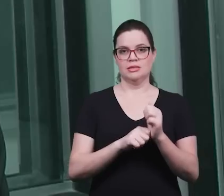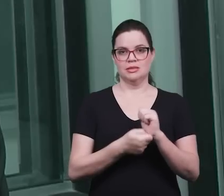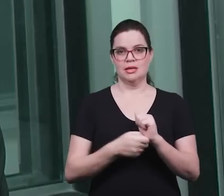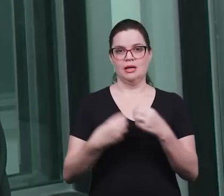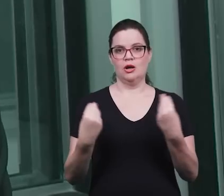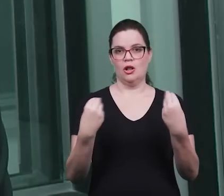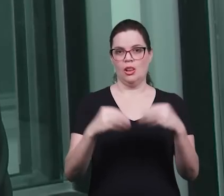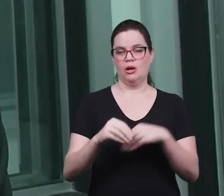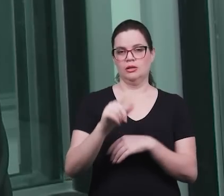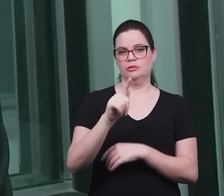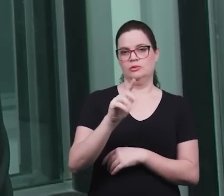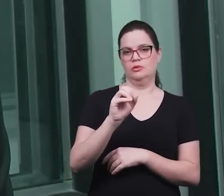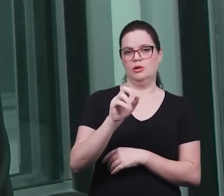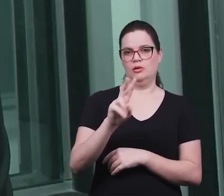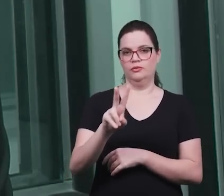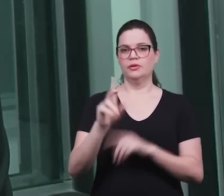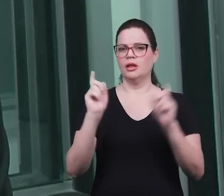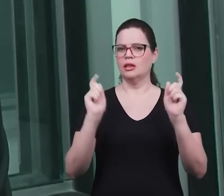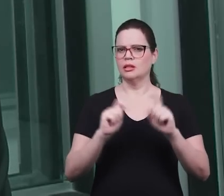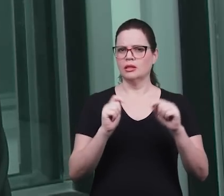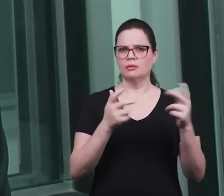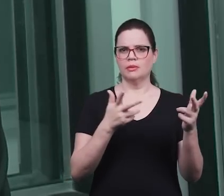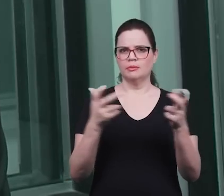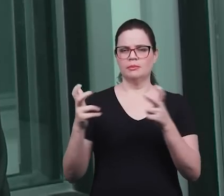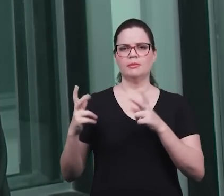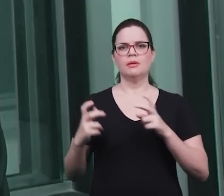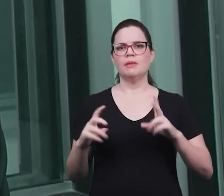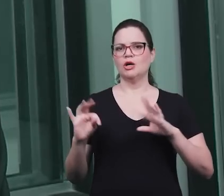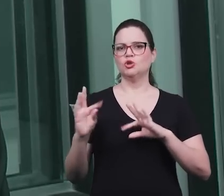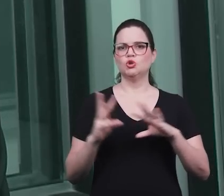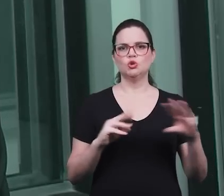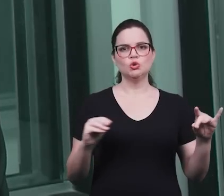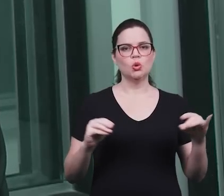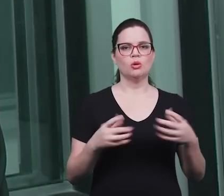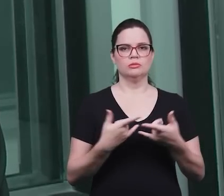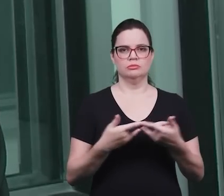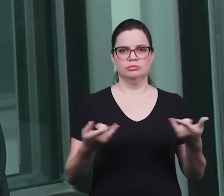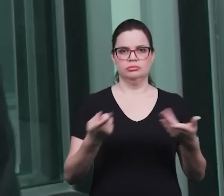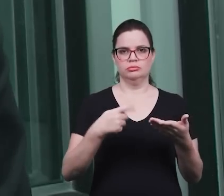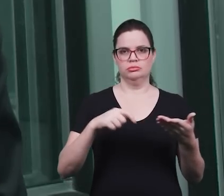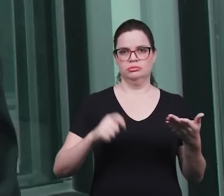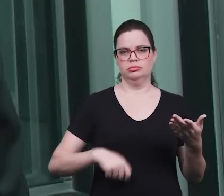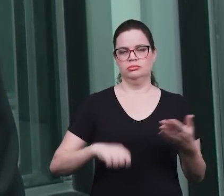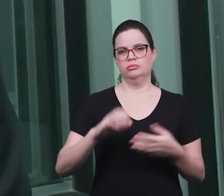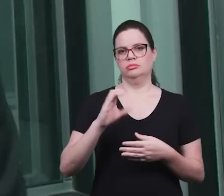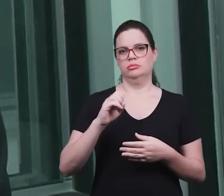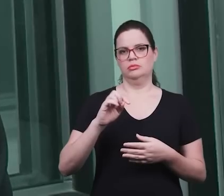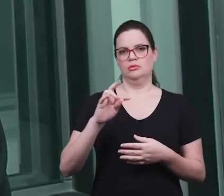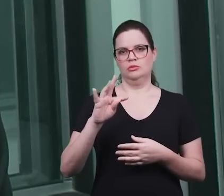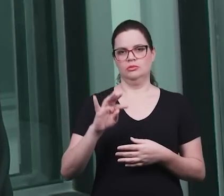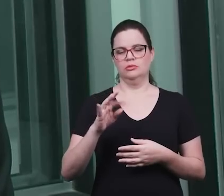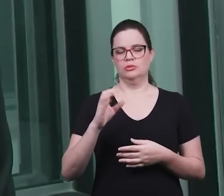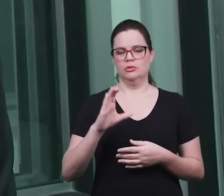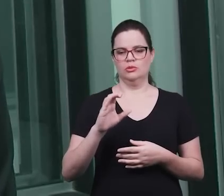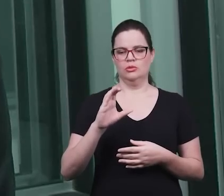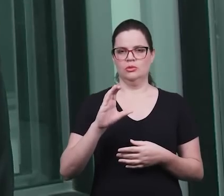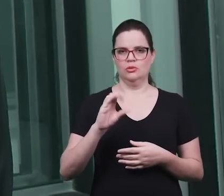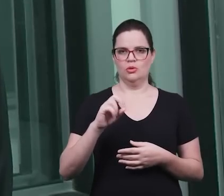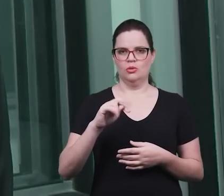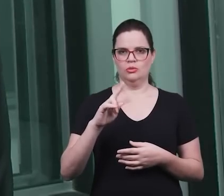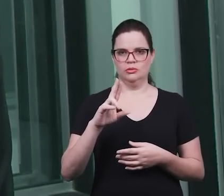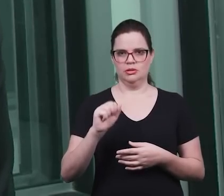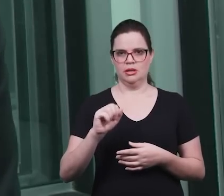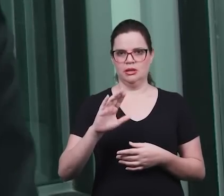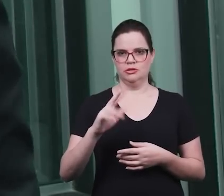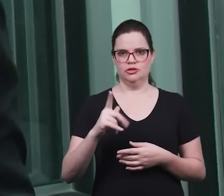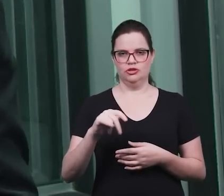.gov dela e consegue conferir os contra-cheques. Consegue conferir o contra-cheque pelo menos dos últimos 5 anos. Essa fraude,